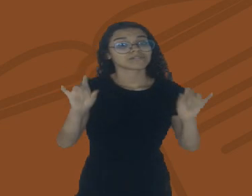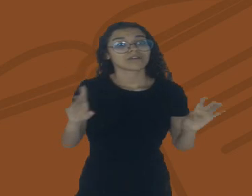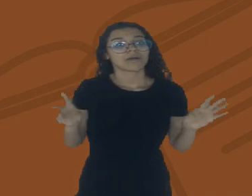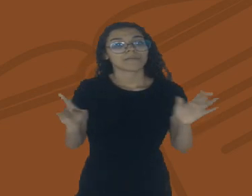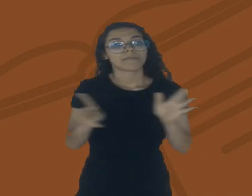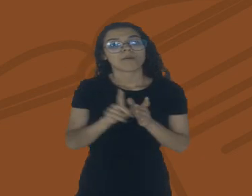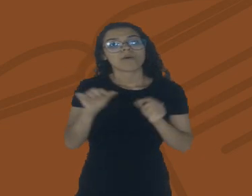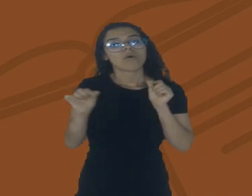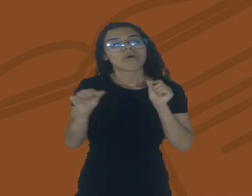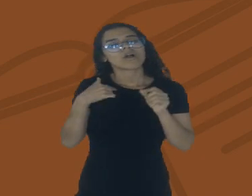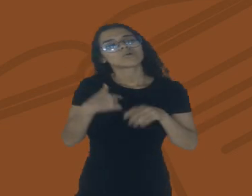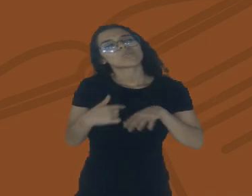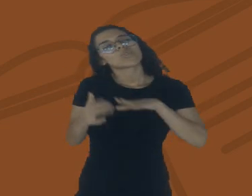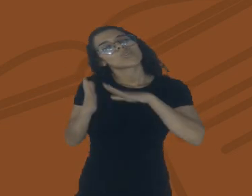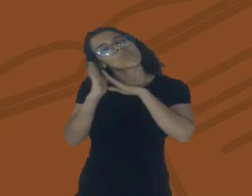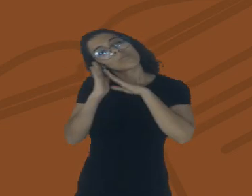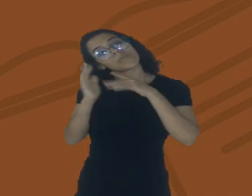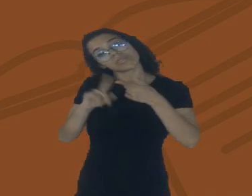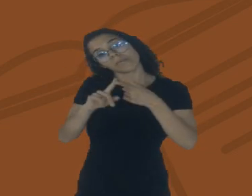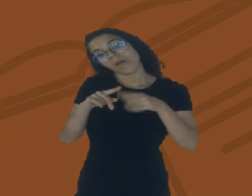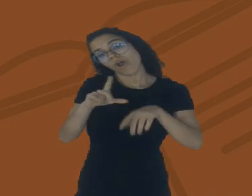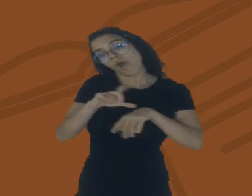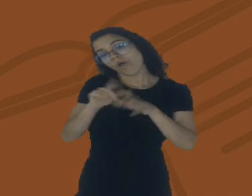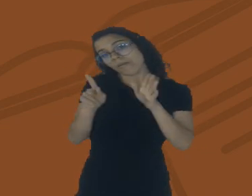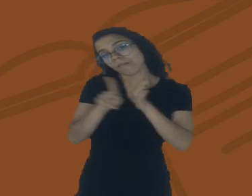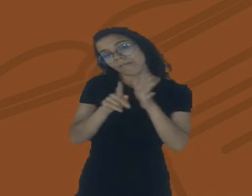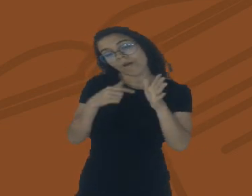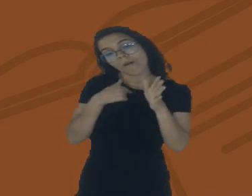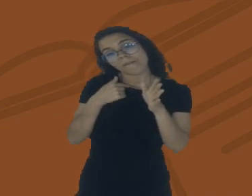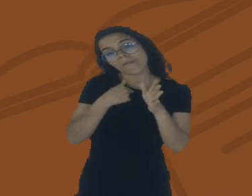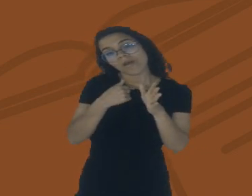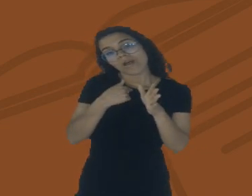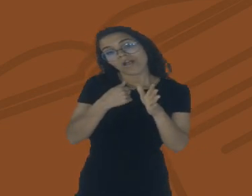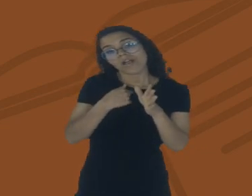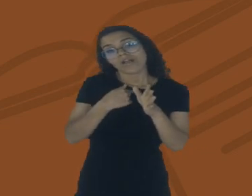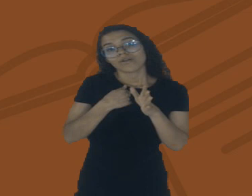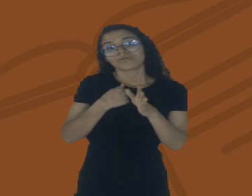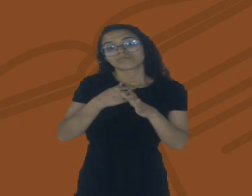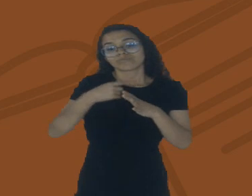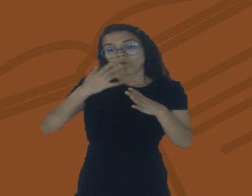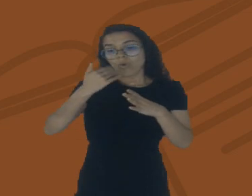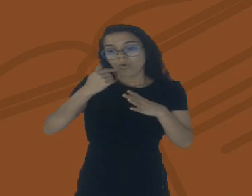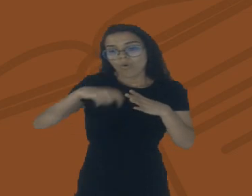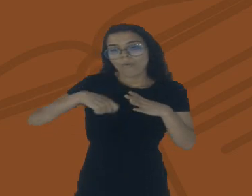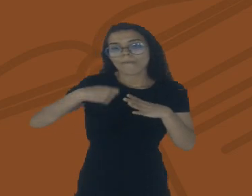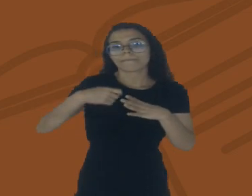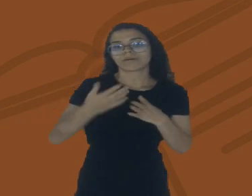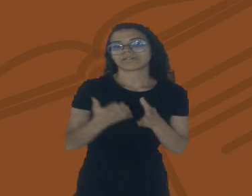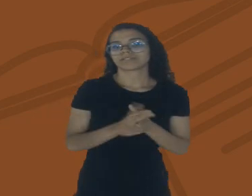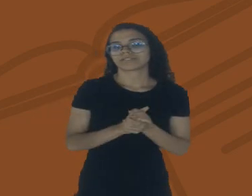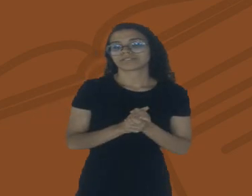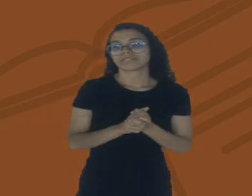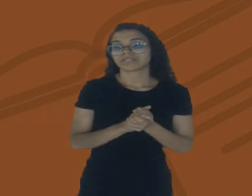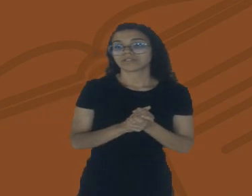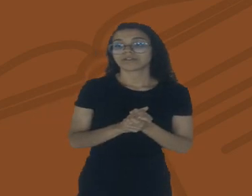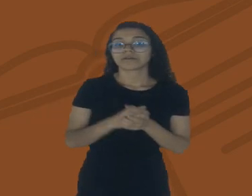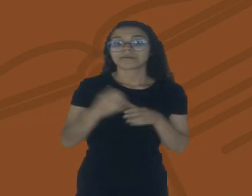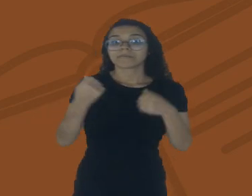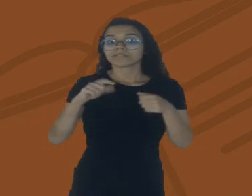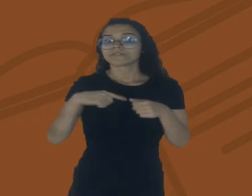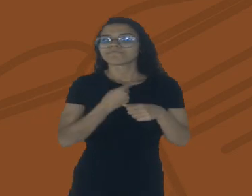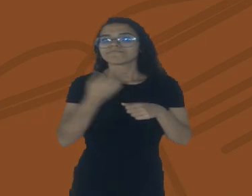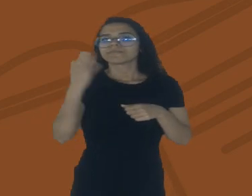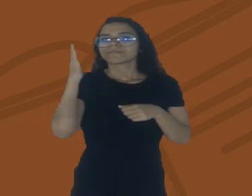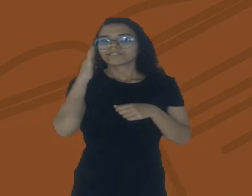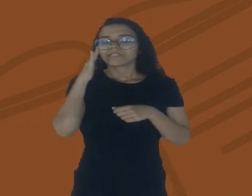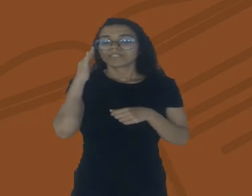corpo necessita recarregar todas as energias para o dia que vem, né? Então, que a gente pense nisso, que a gente